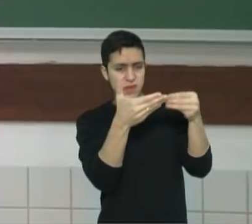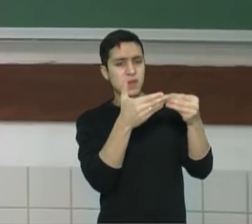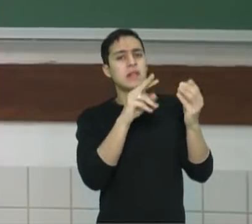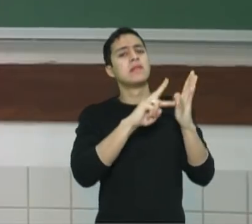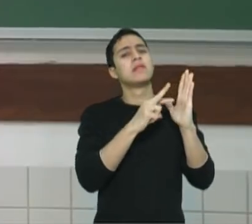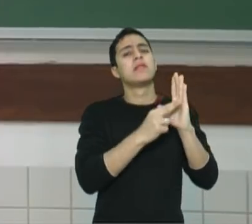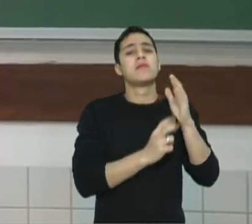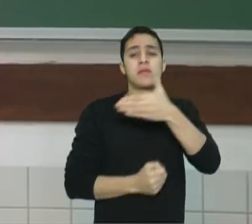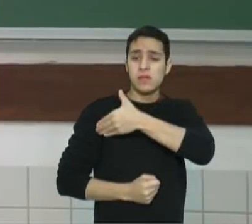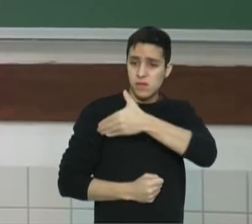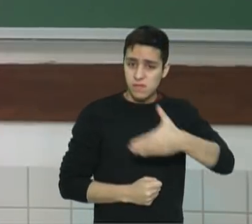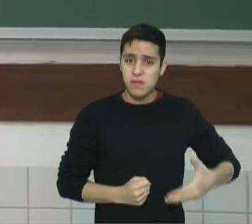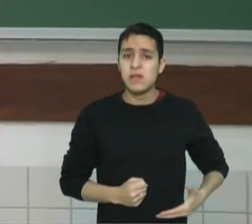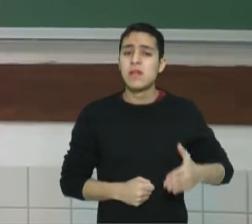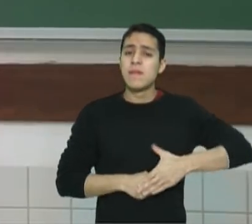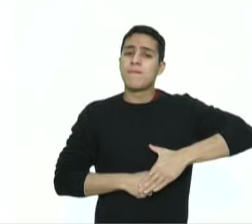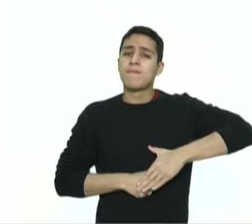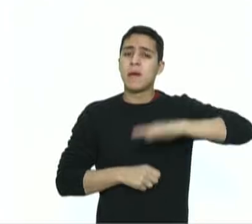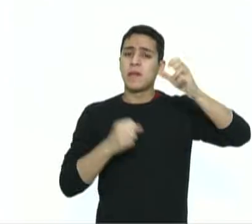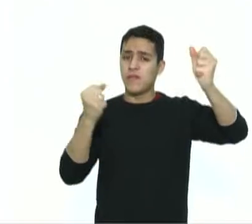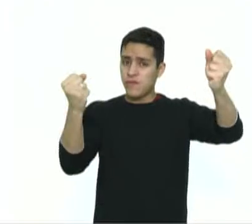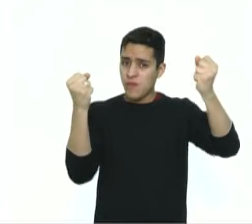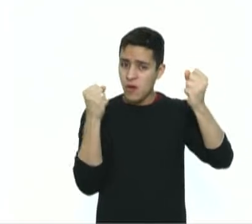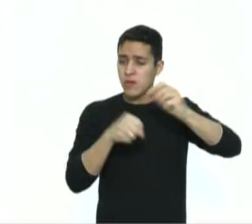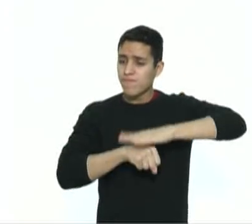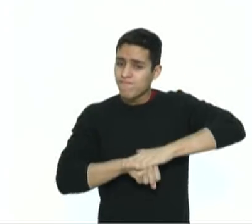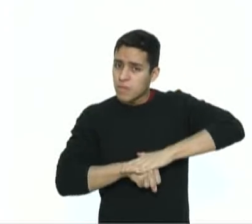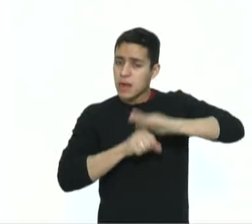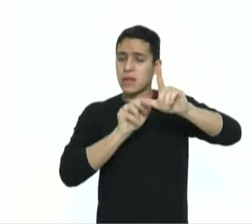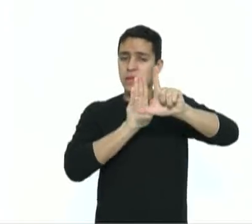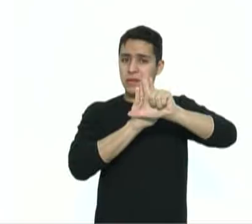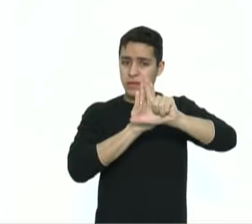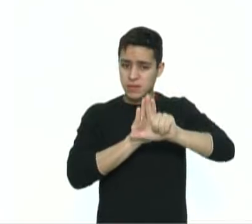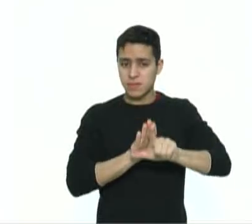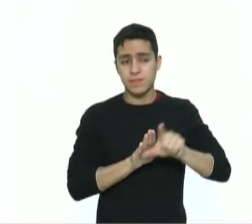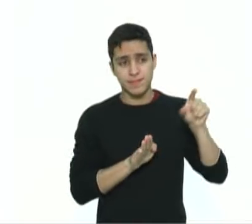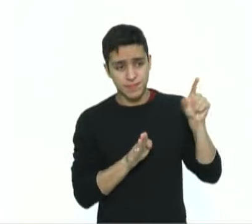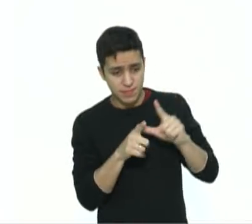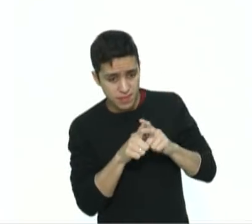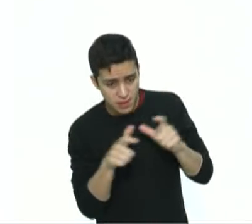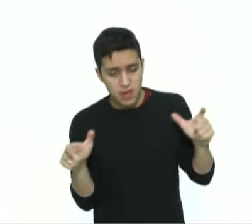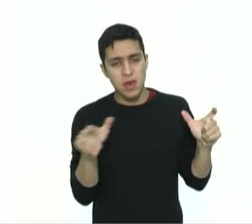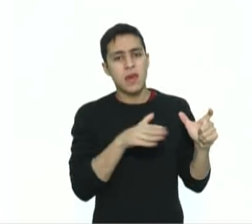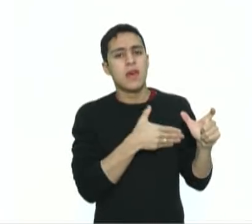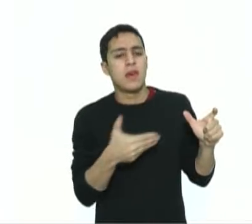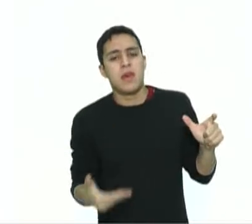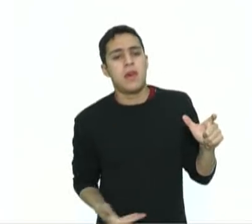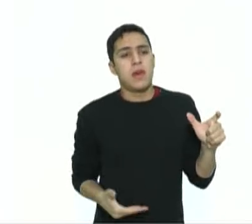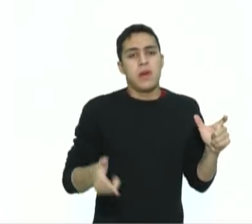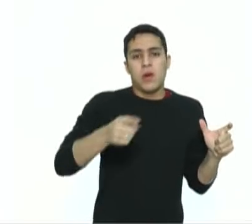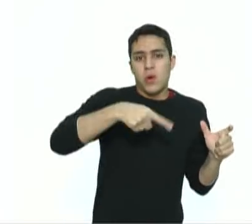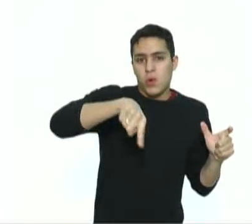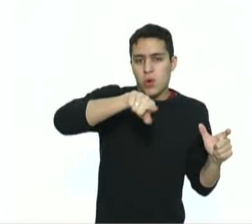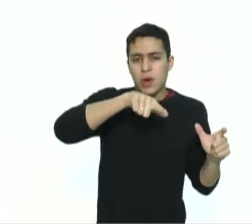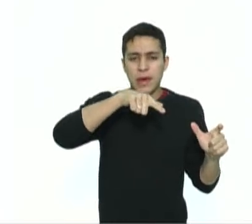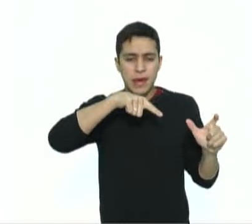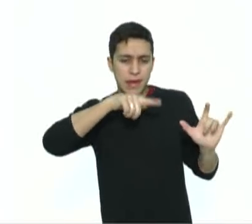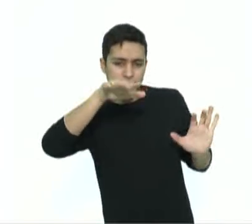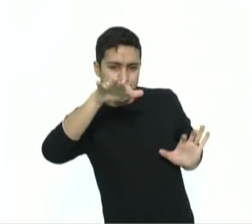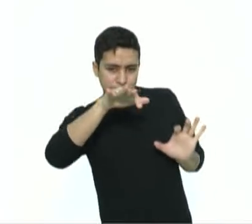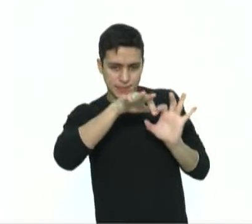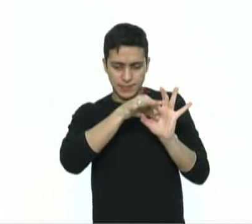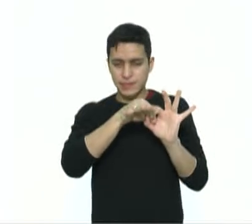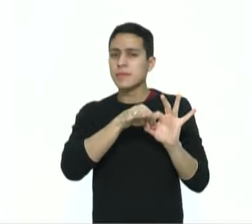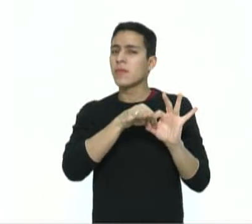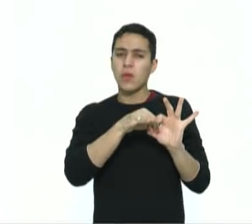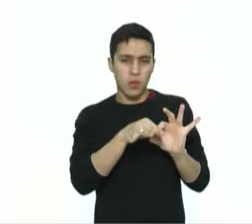expansão governamental, uma expansão de leis, e esta expansão governamental, ela estabelece, agora juntando com aquele